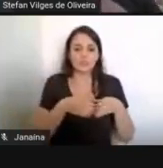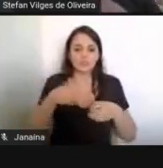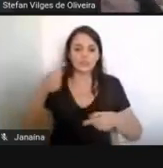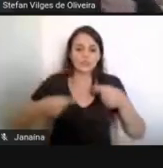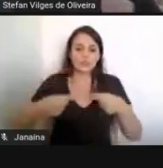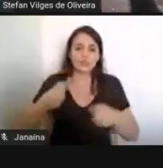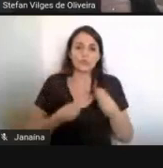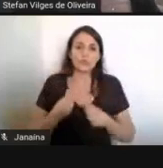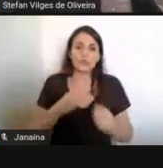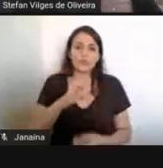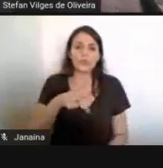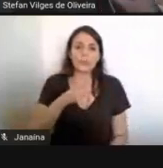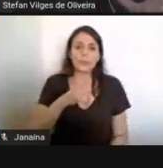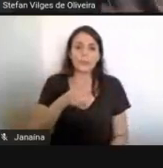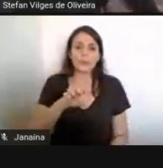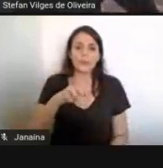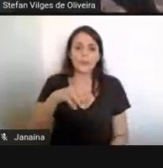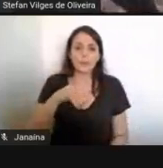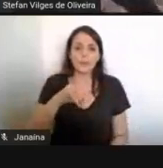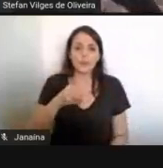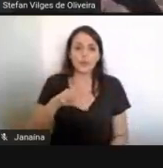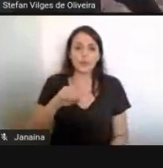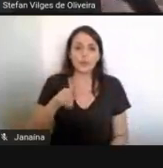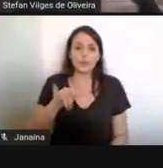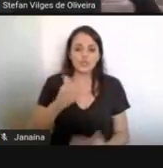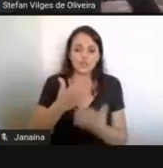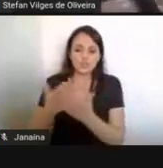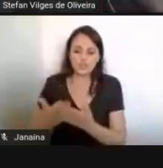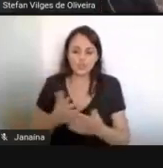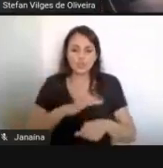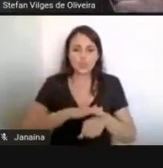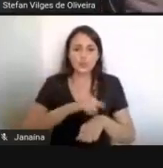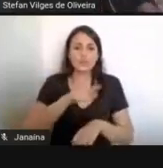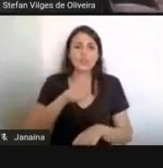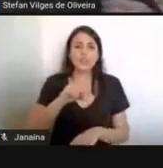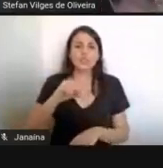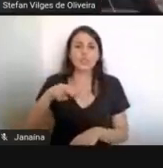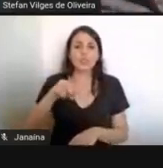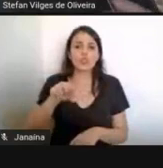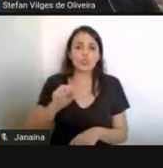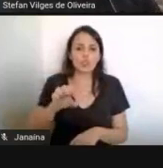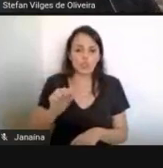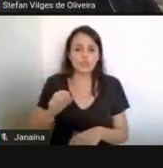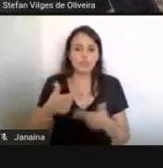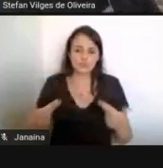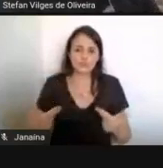a epidemiologia das zoonoses. Nesse grupo, nós estamos desenvolvendo